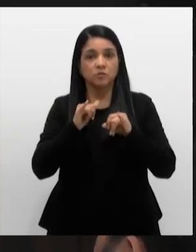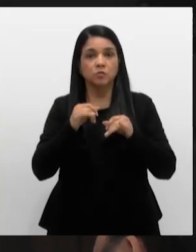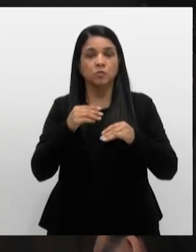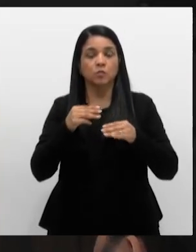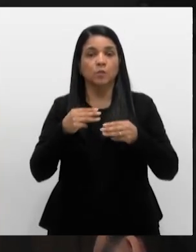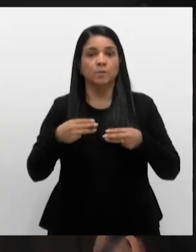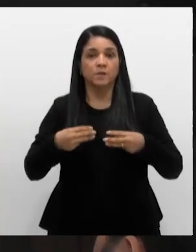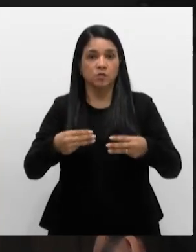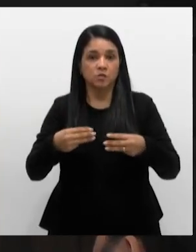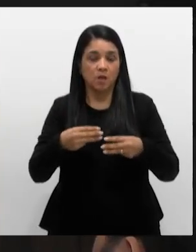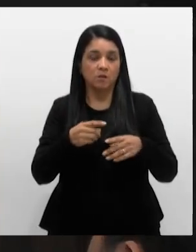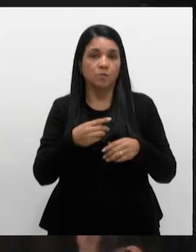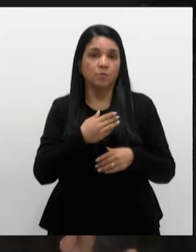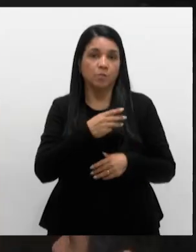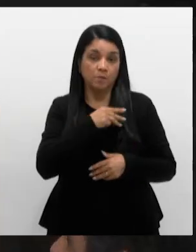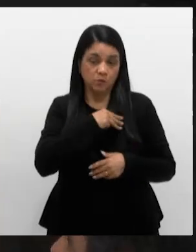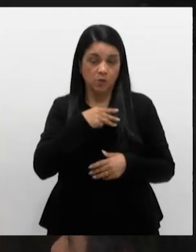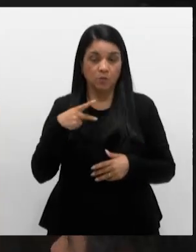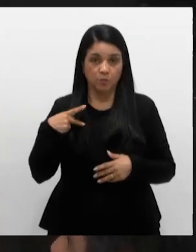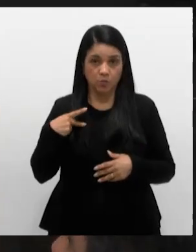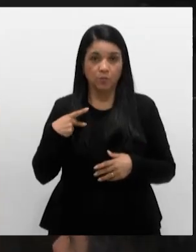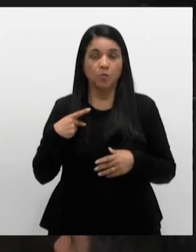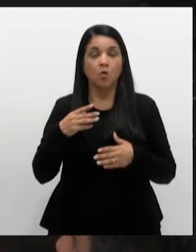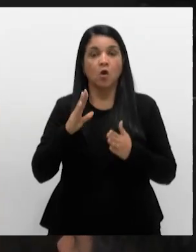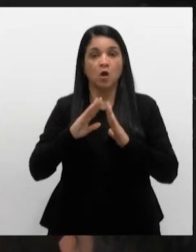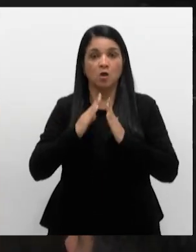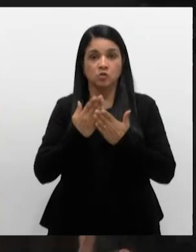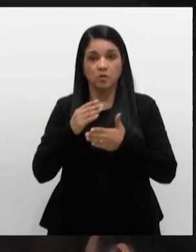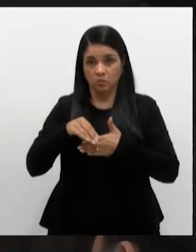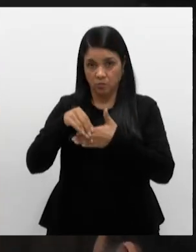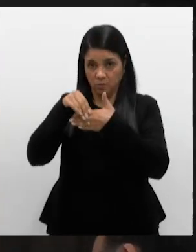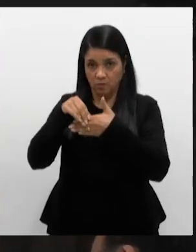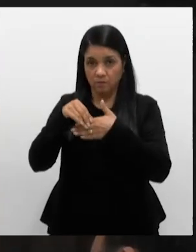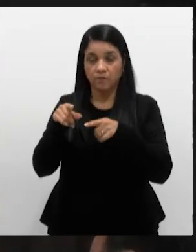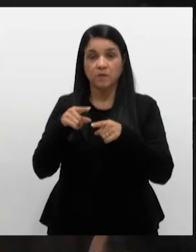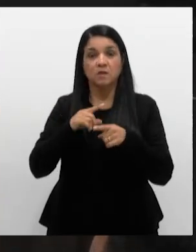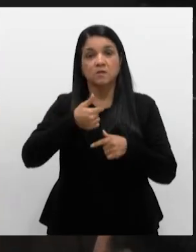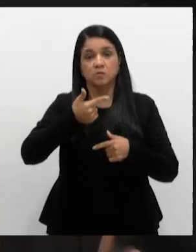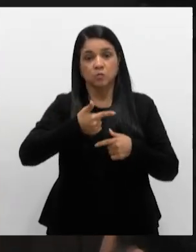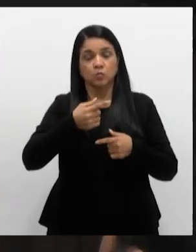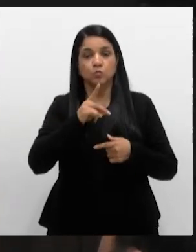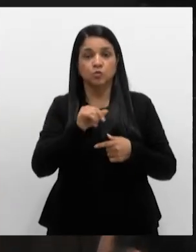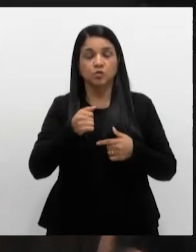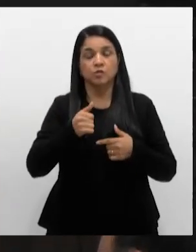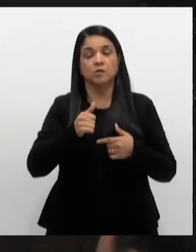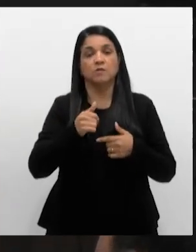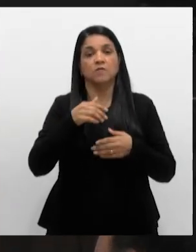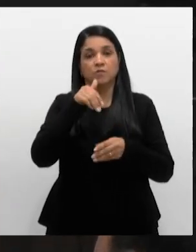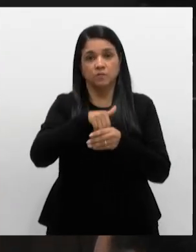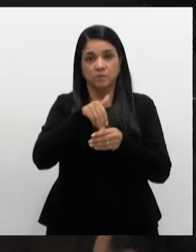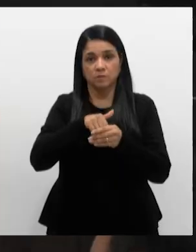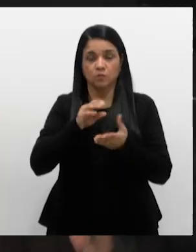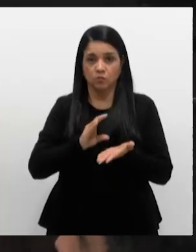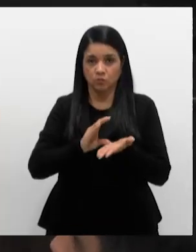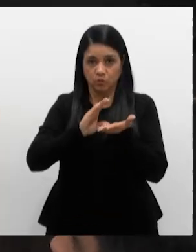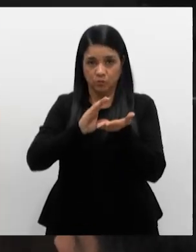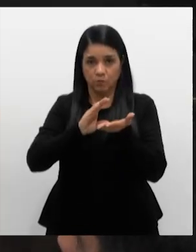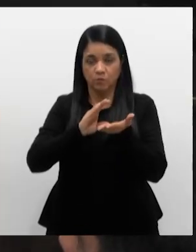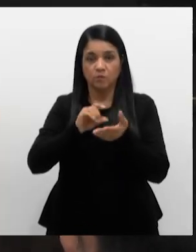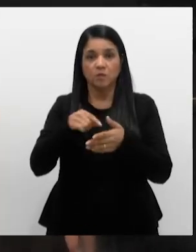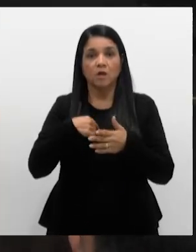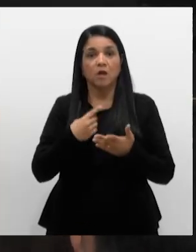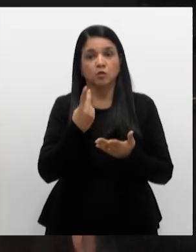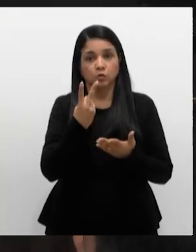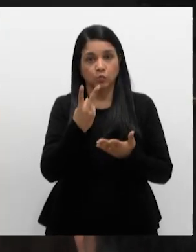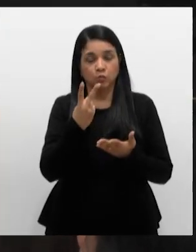Colégio de Líderes, e em segundo do dia, a votação de conselheiro. Lembrando que nós vamos republicar as